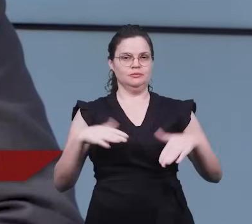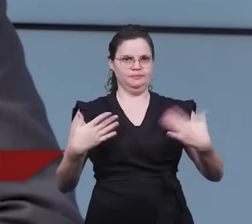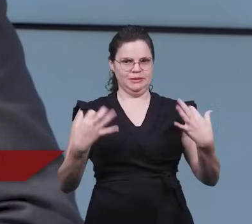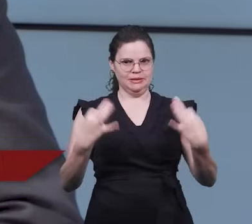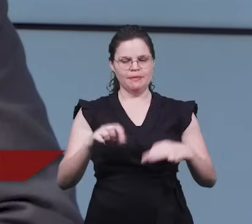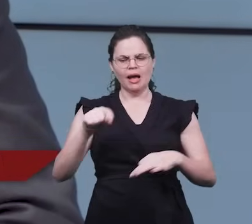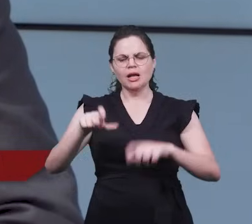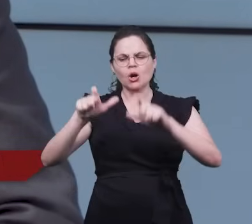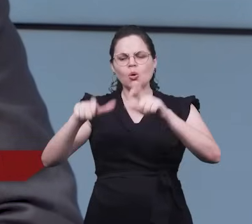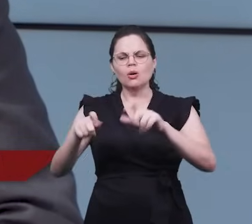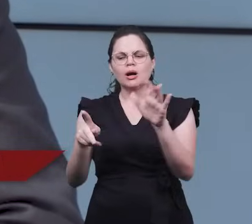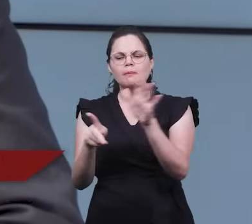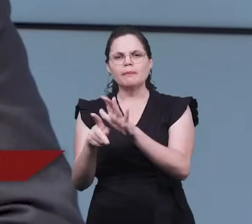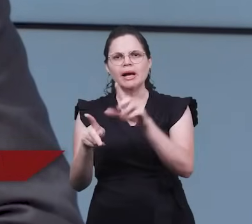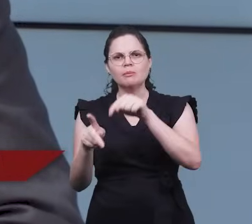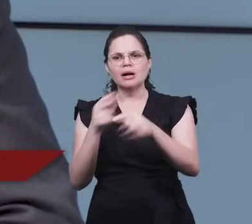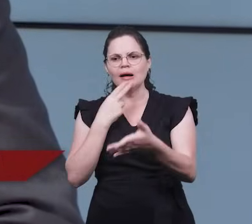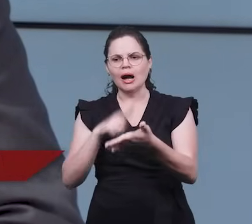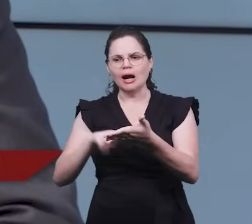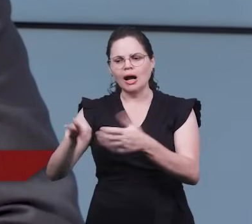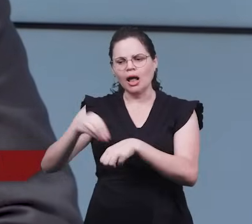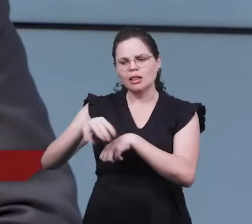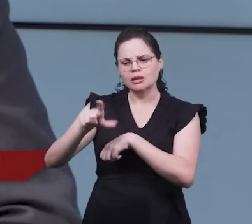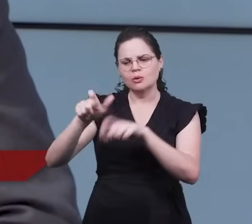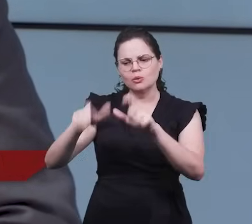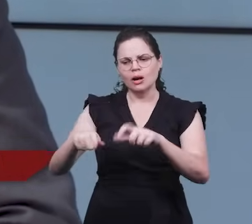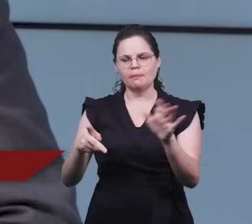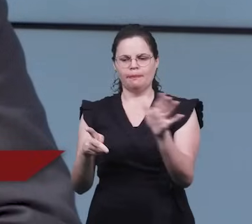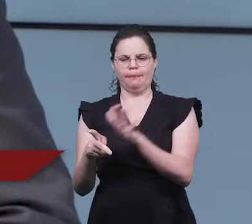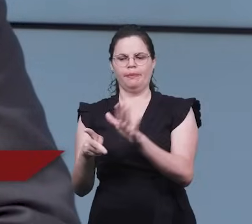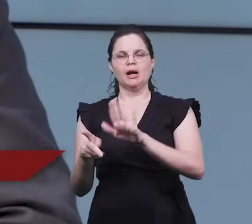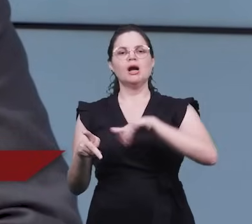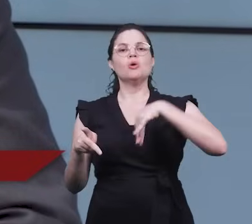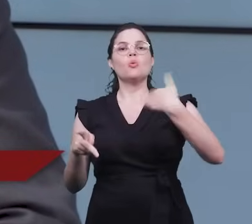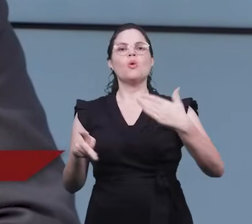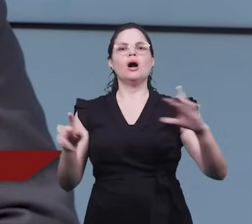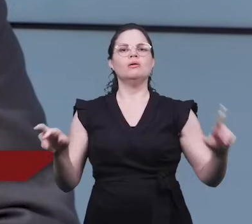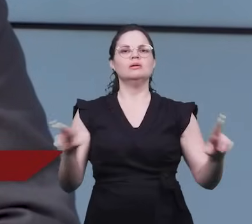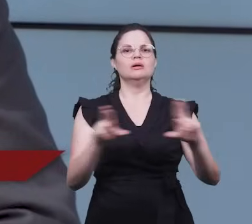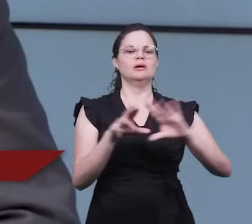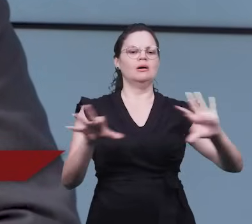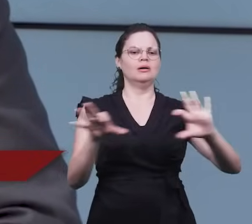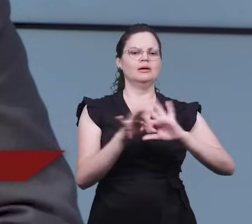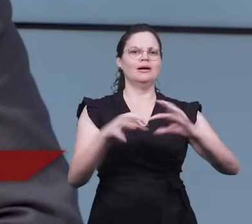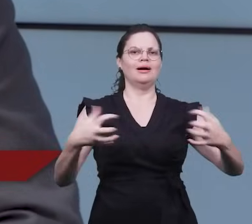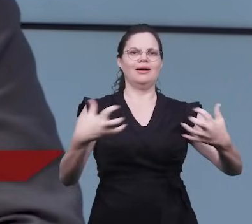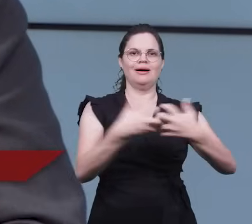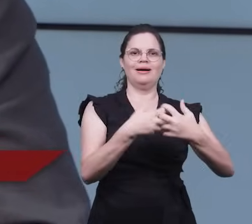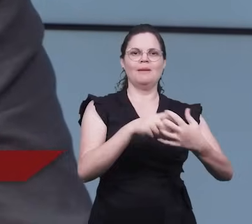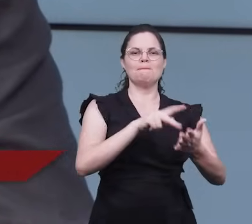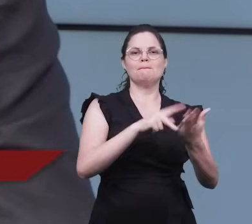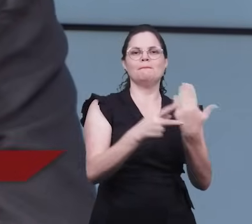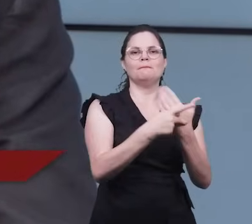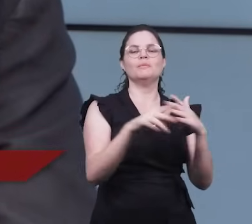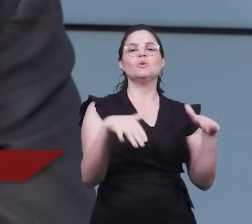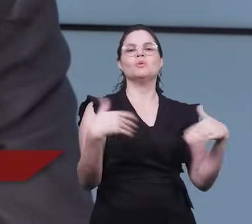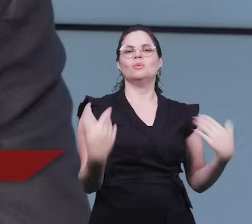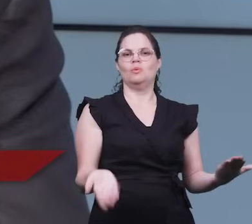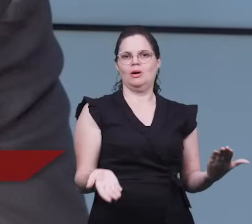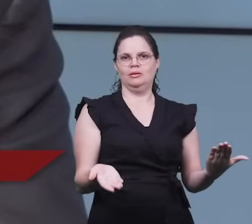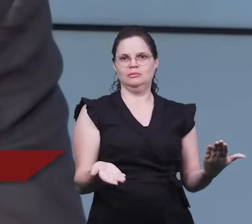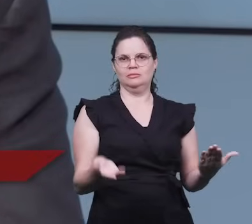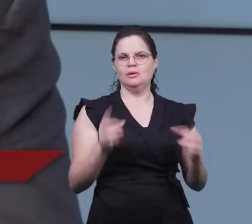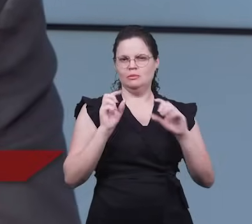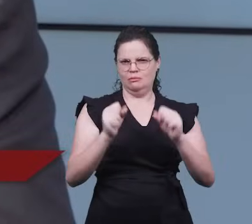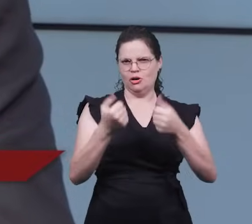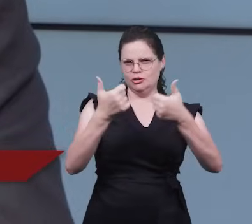qual parábola a carta de Pérgamo se refere, ou seja, a qual ela está associada, né, e que introdução a